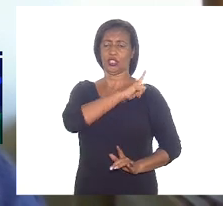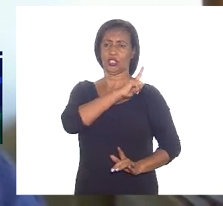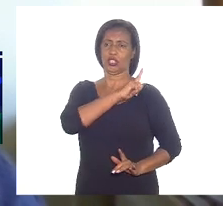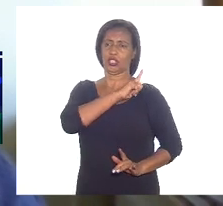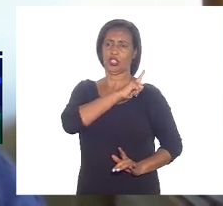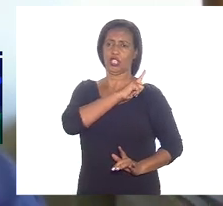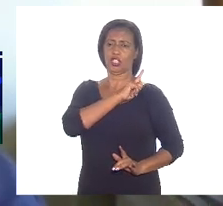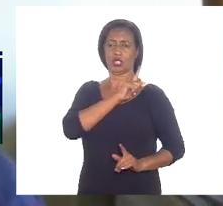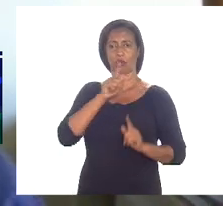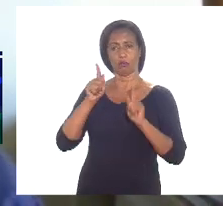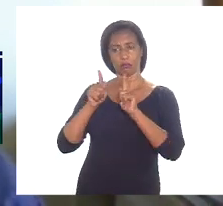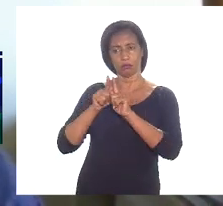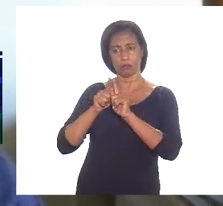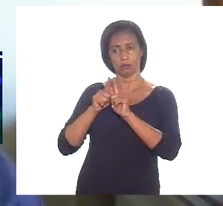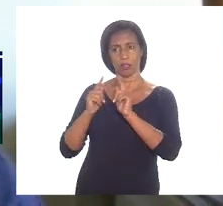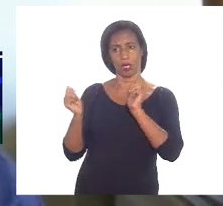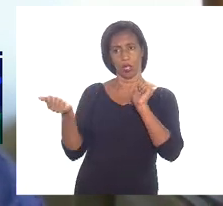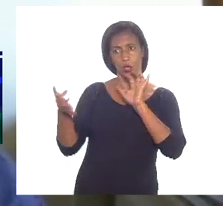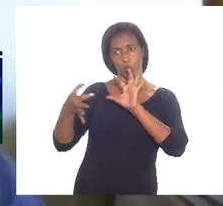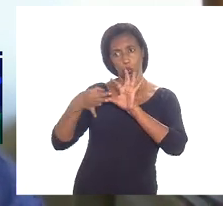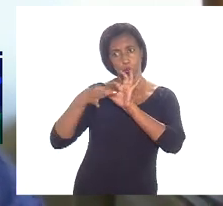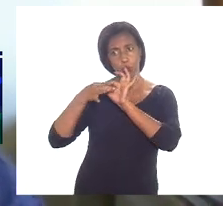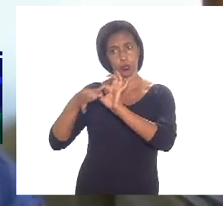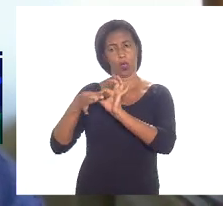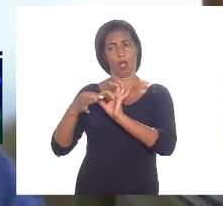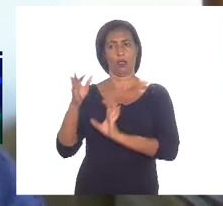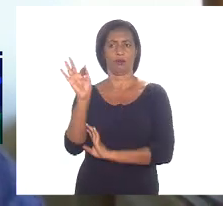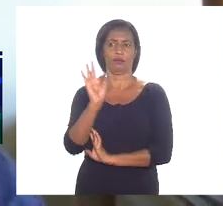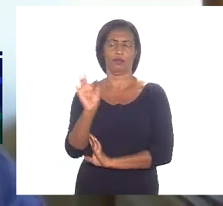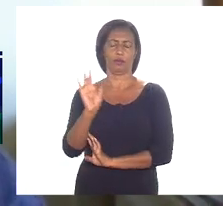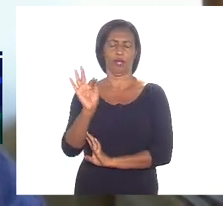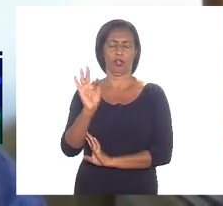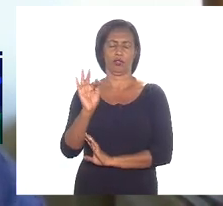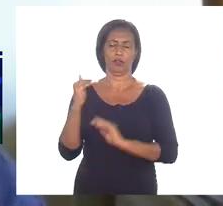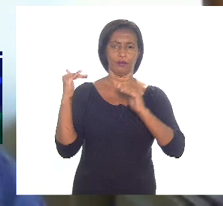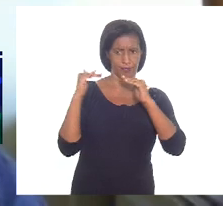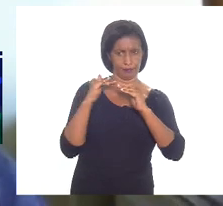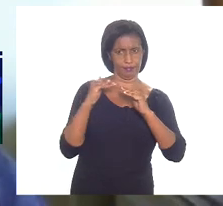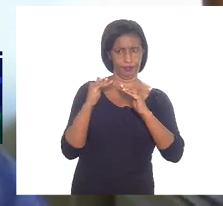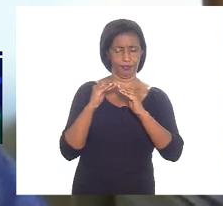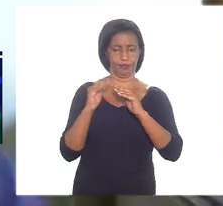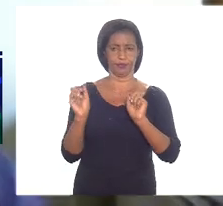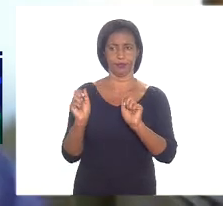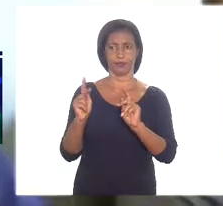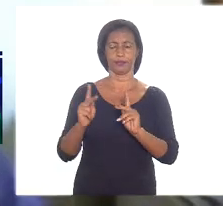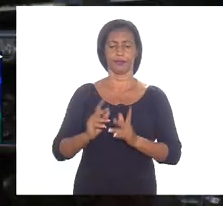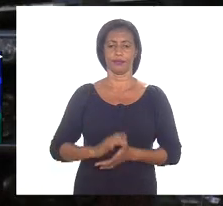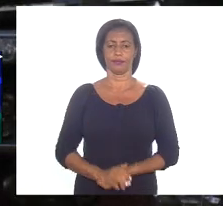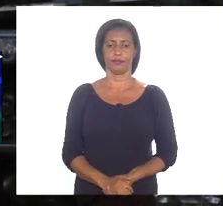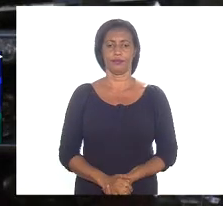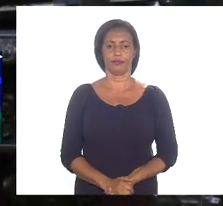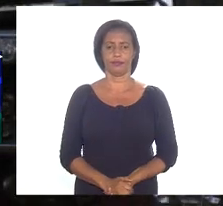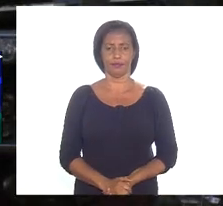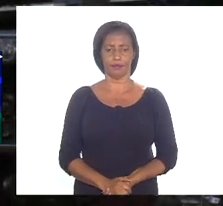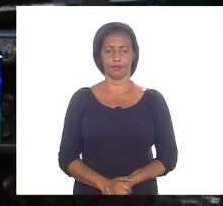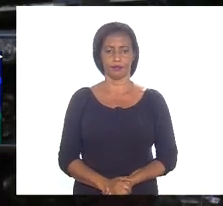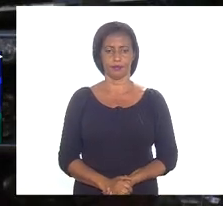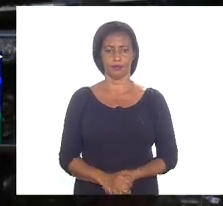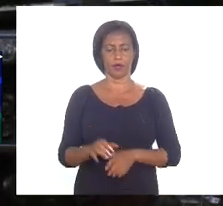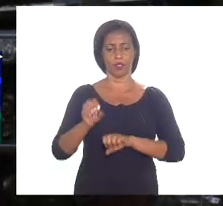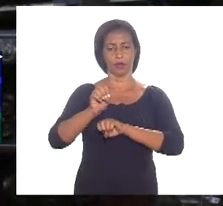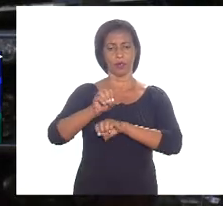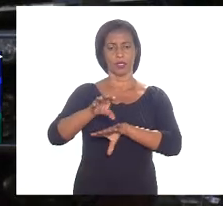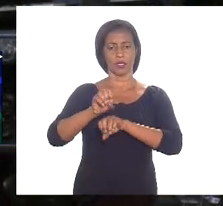consorciada Esse é um favorável o ok pela comissão de educação